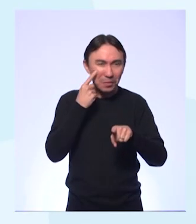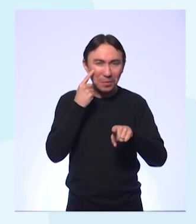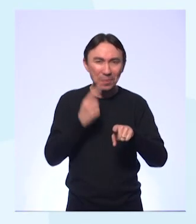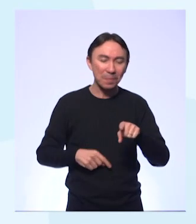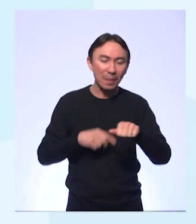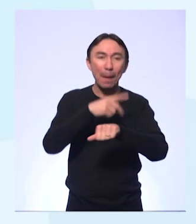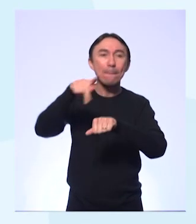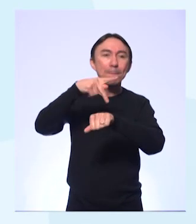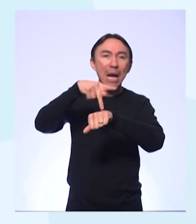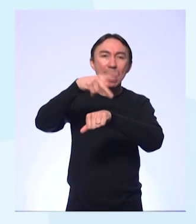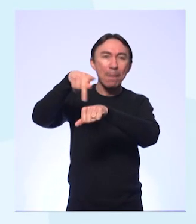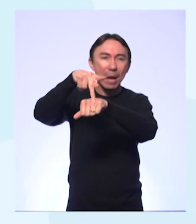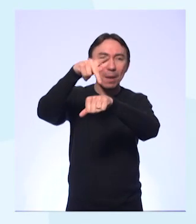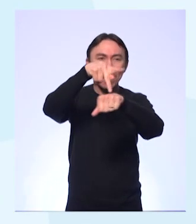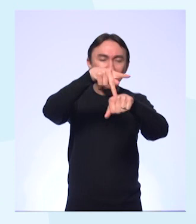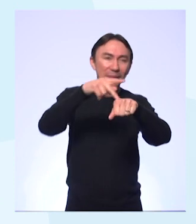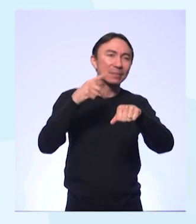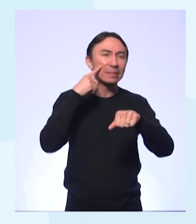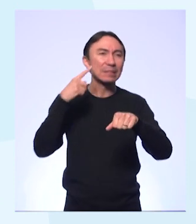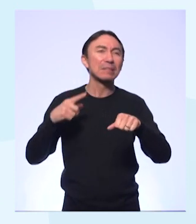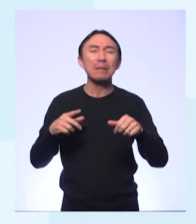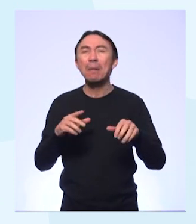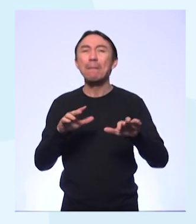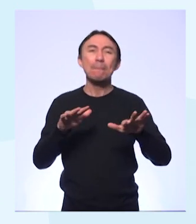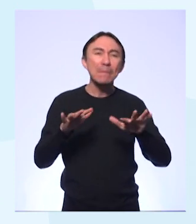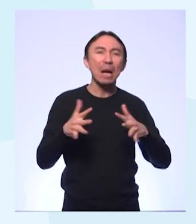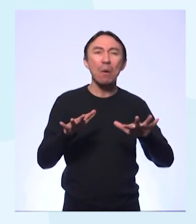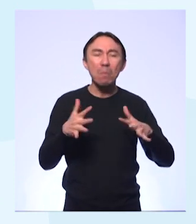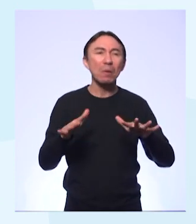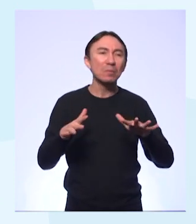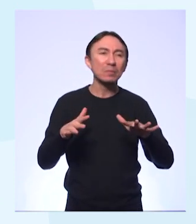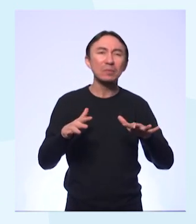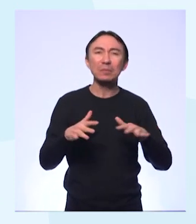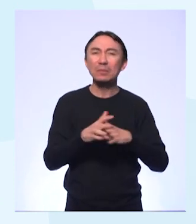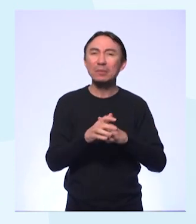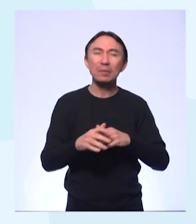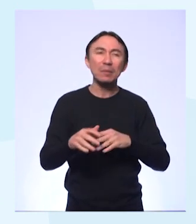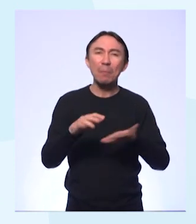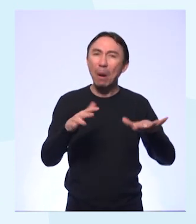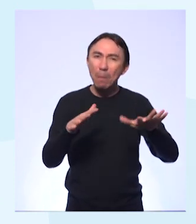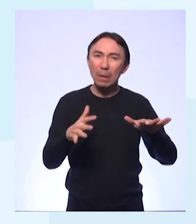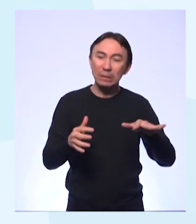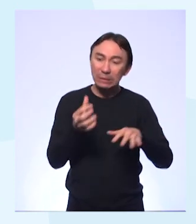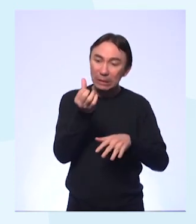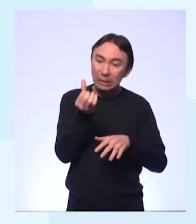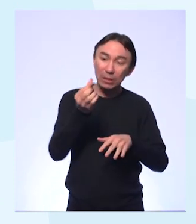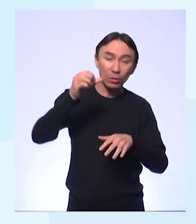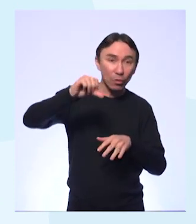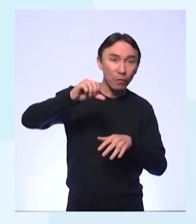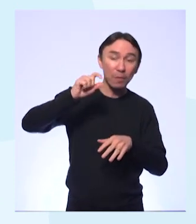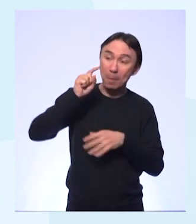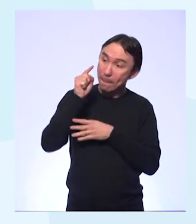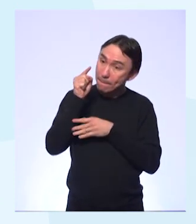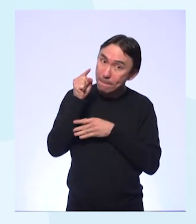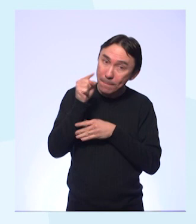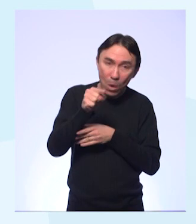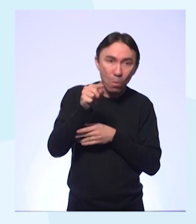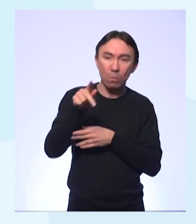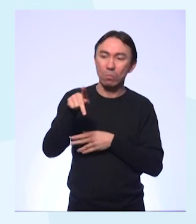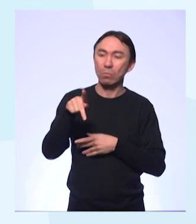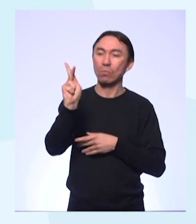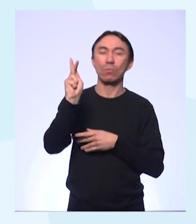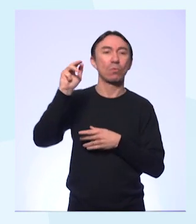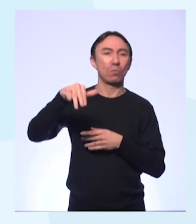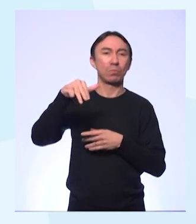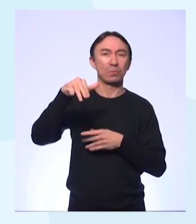aí a localização dele. Né? Ele tem mais ou menos aí em torno de 69 mil quilômetros quadrados. Tá? Só para vocês terem uma ideia, ele é mais ou menos